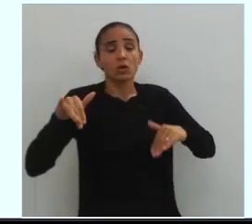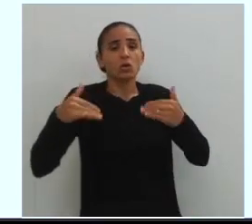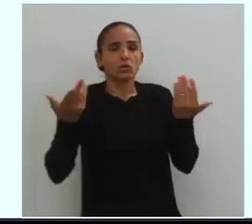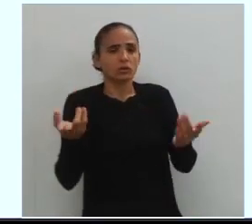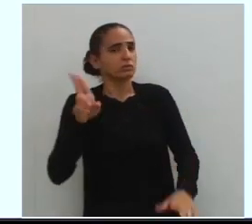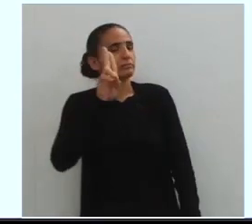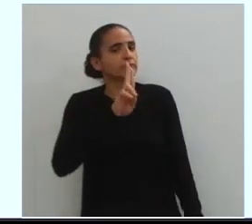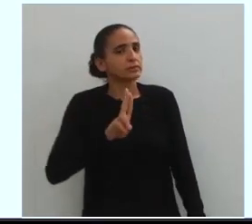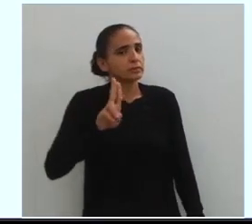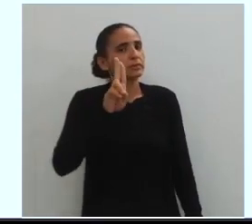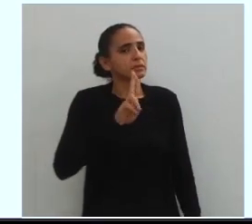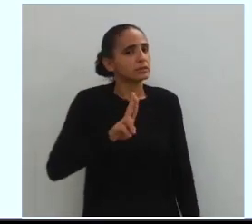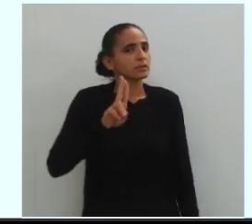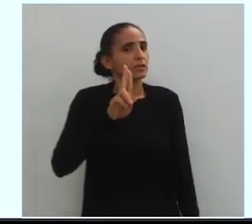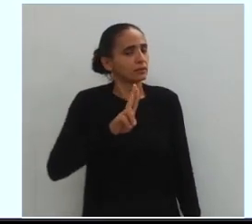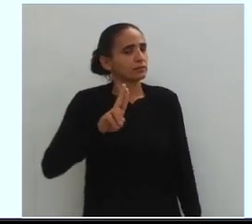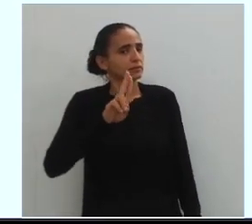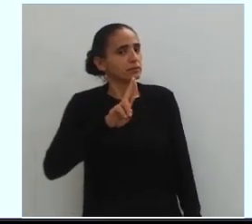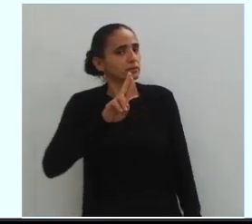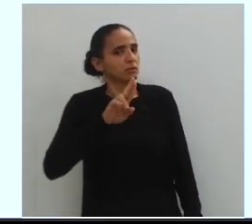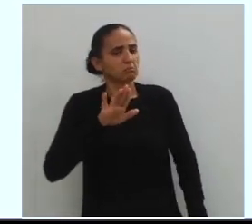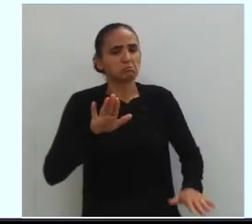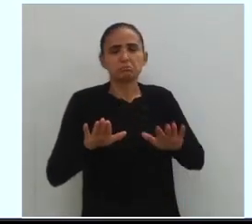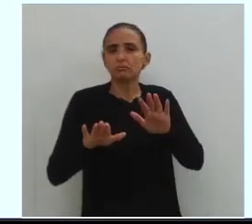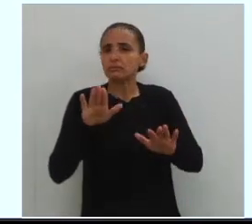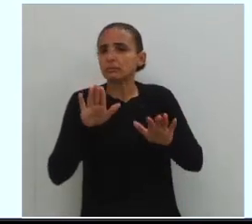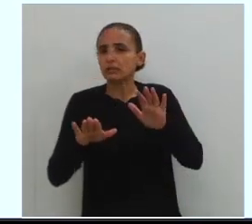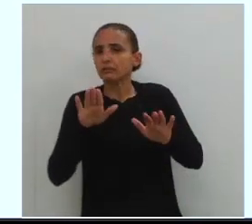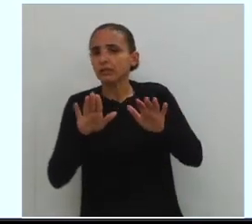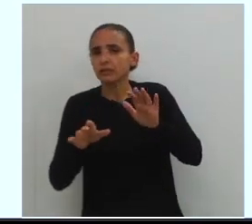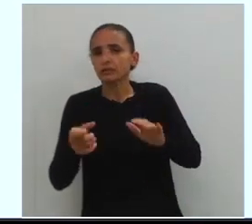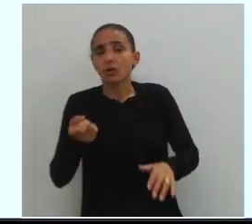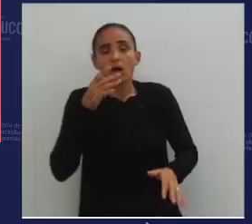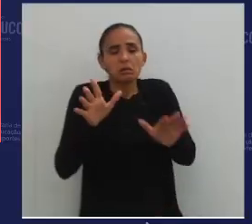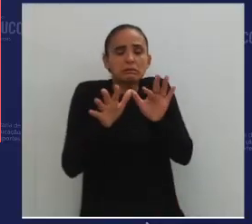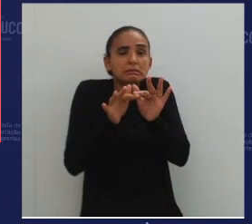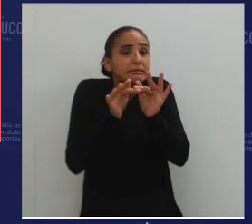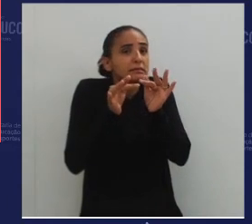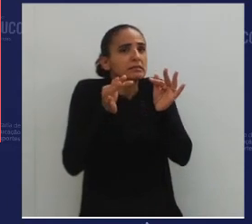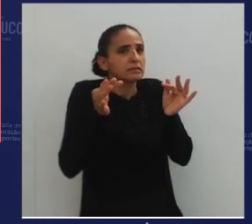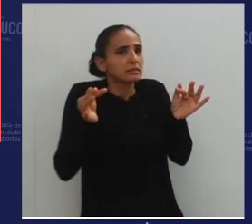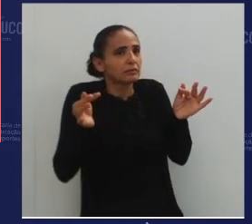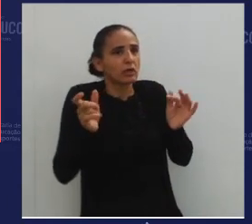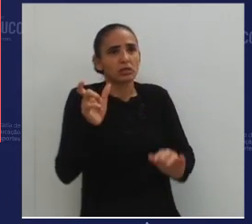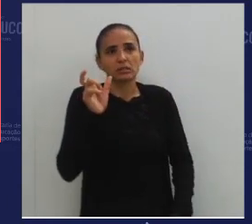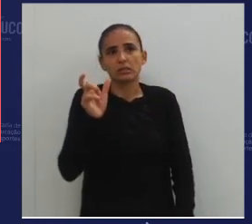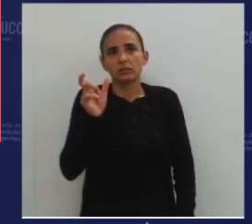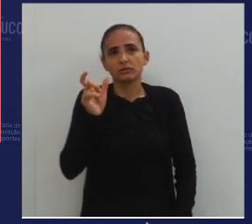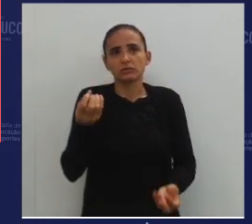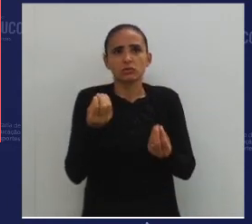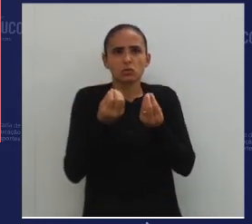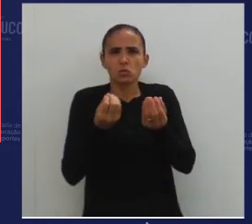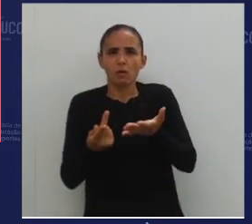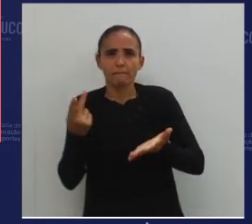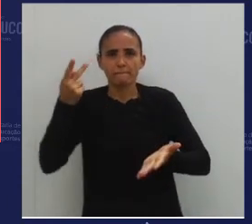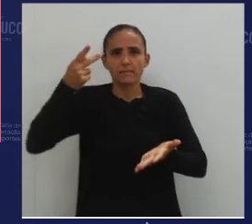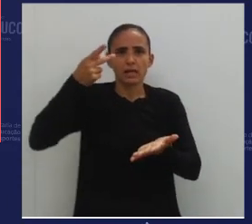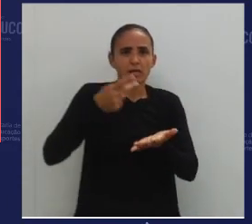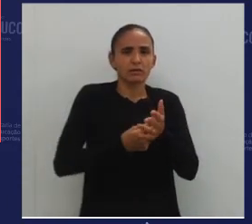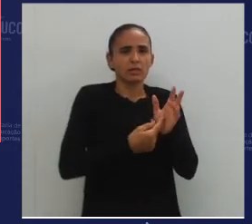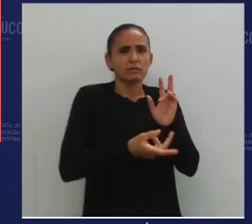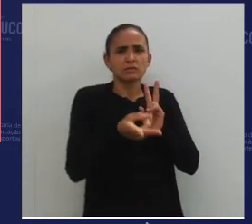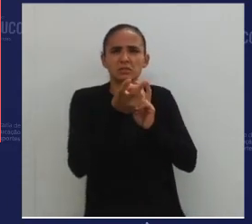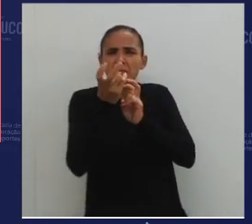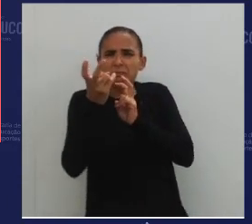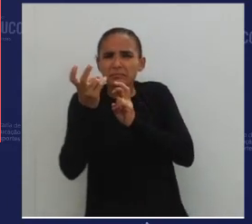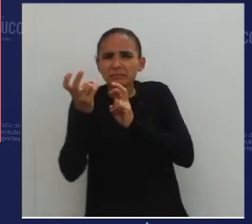quando ela é utilizada em relação aí numa baixa dosagem. Já que o termo aí narcótico, não